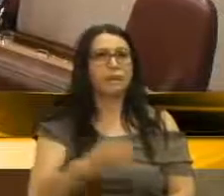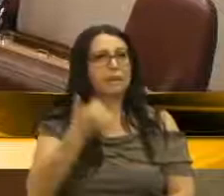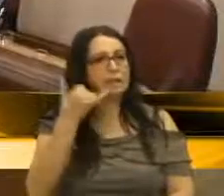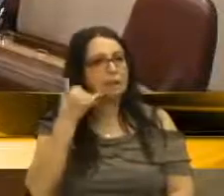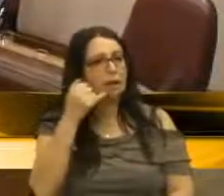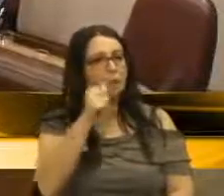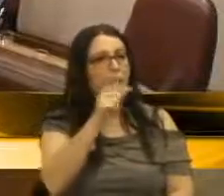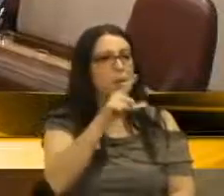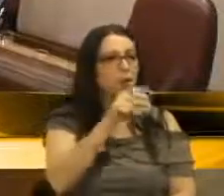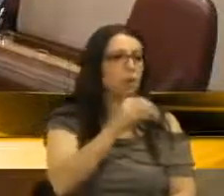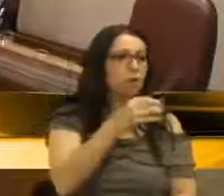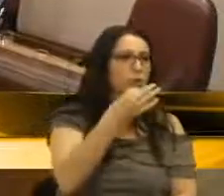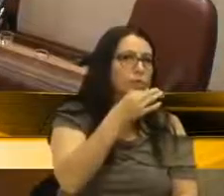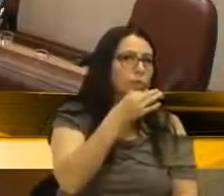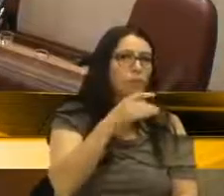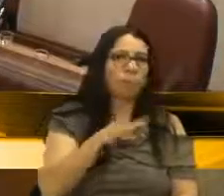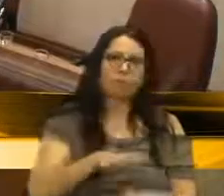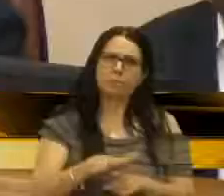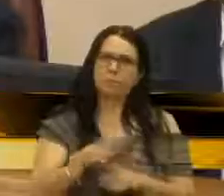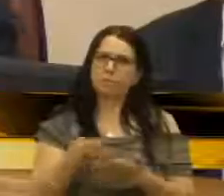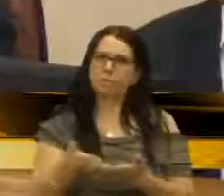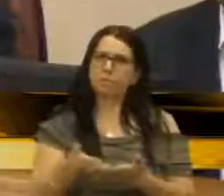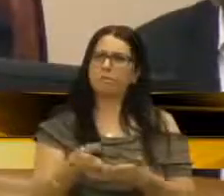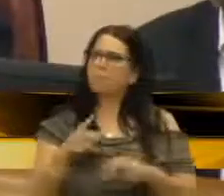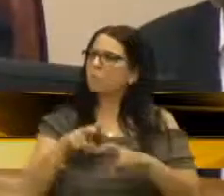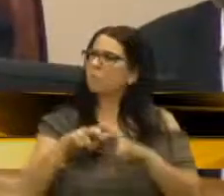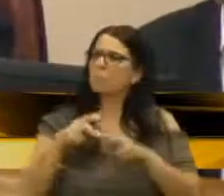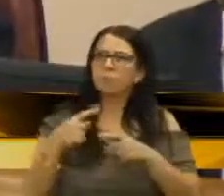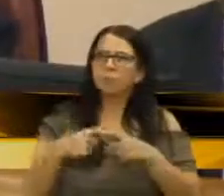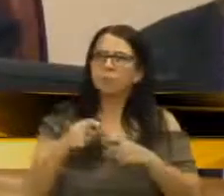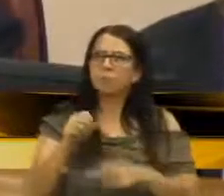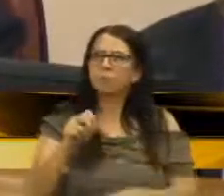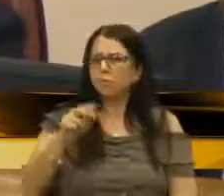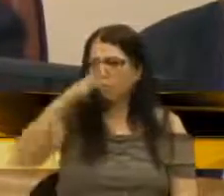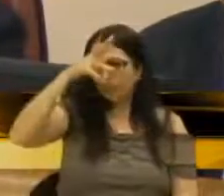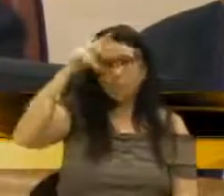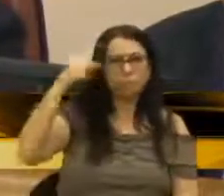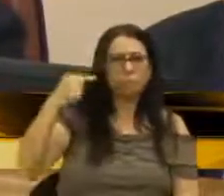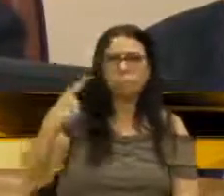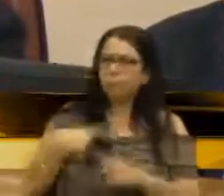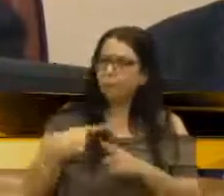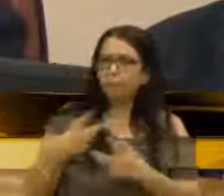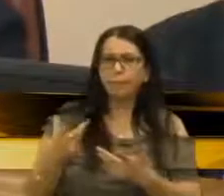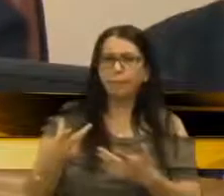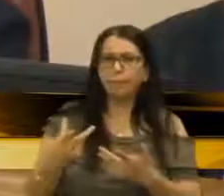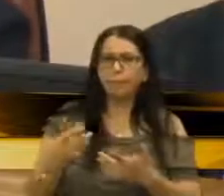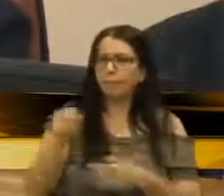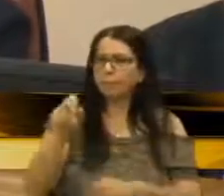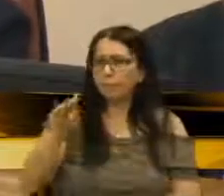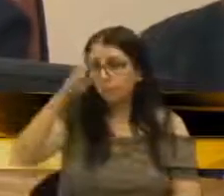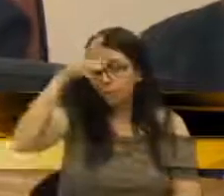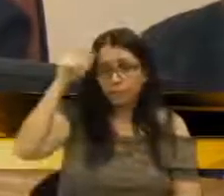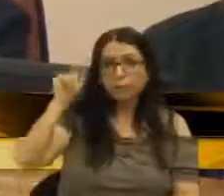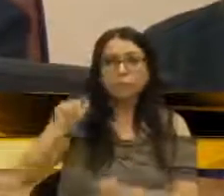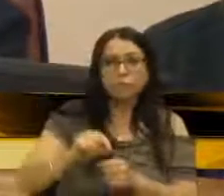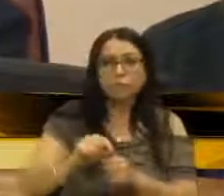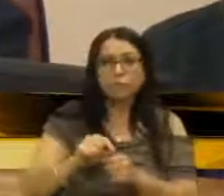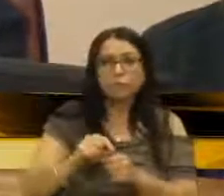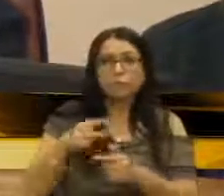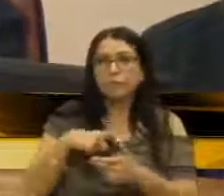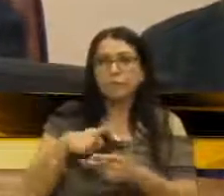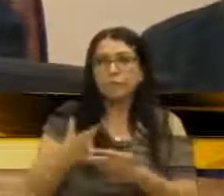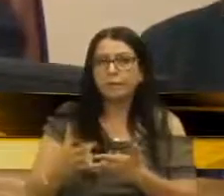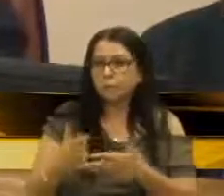caxias pra uma demanda porque o como motivo existe uma subprefeitura qual o motivo que existe um subprefeito qual o motivo que existe uma